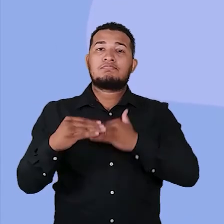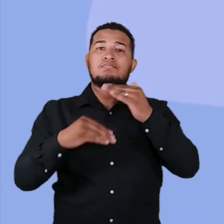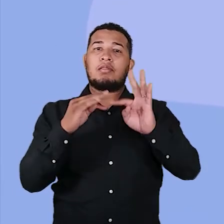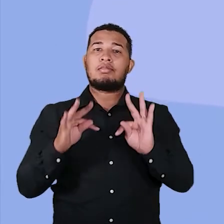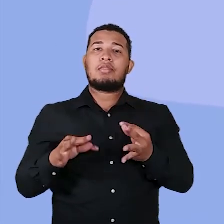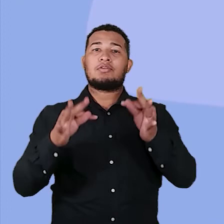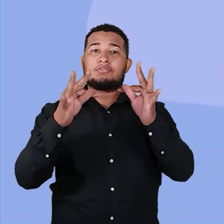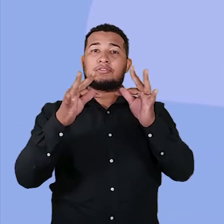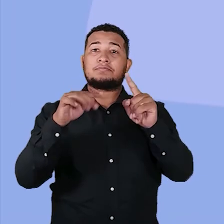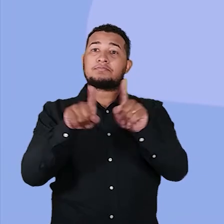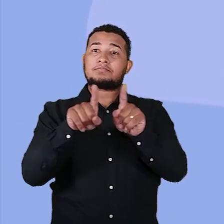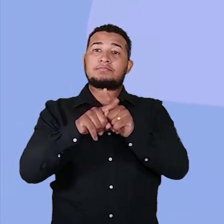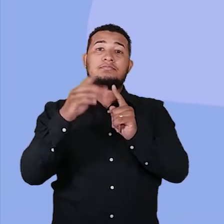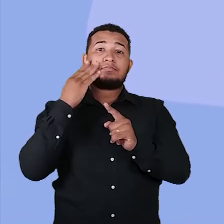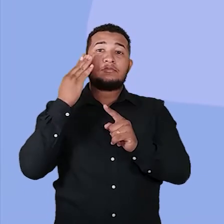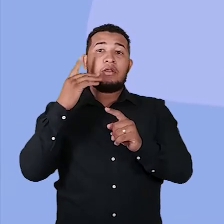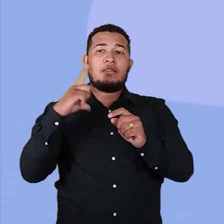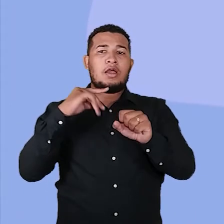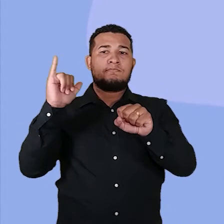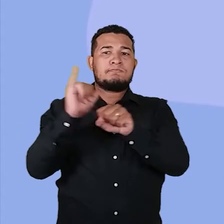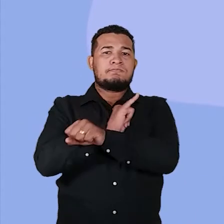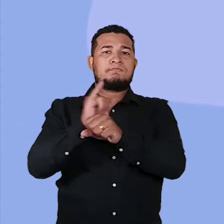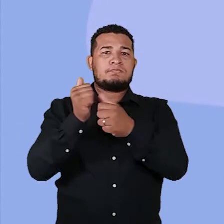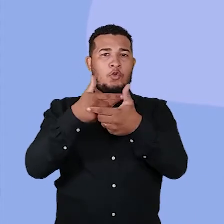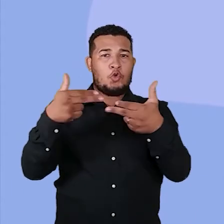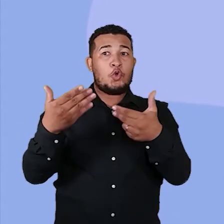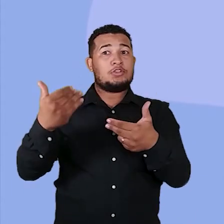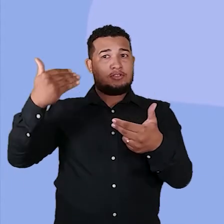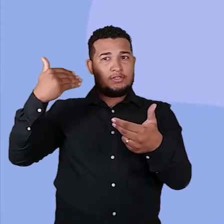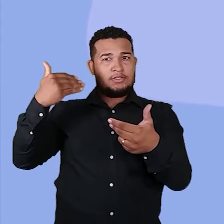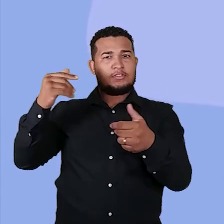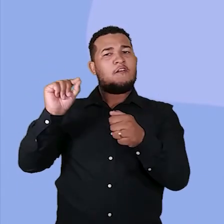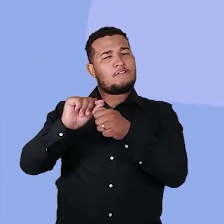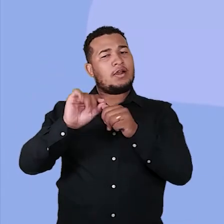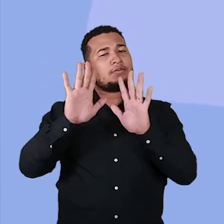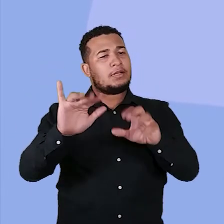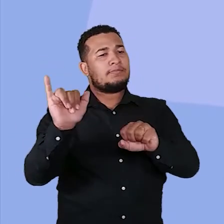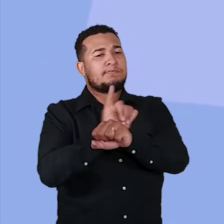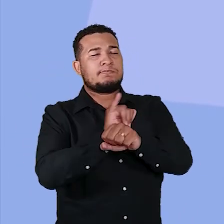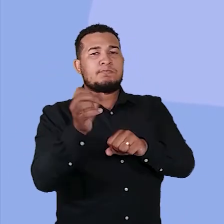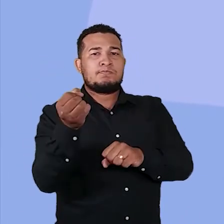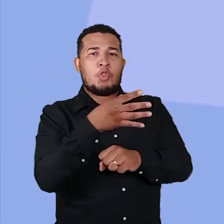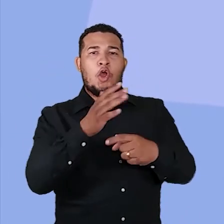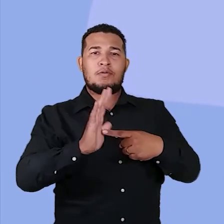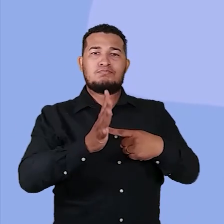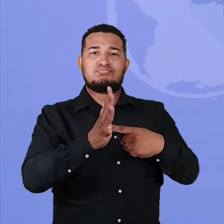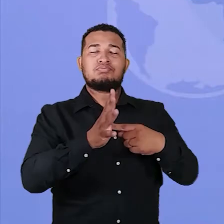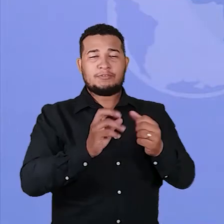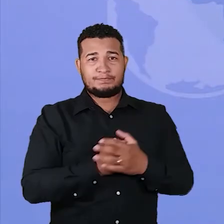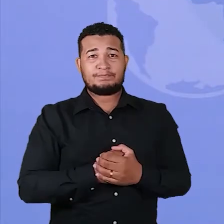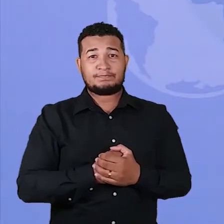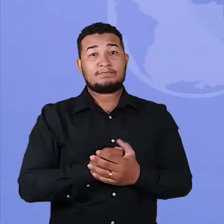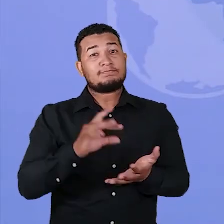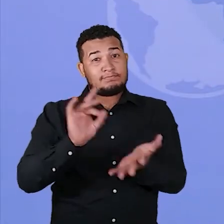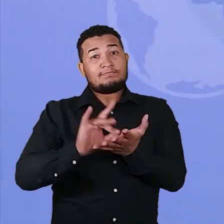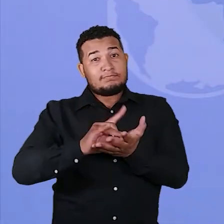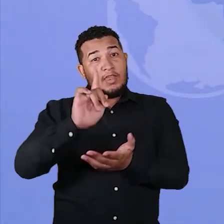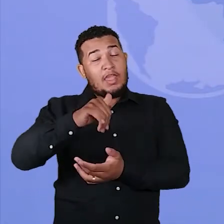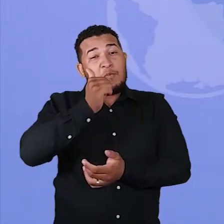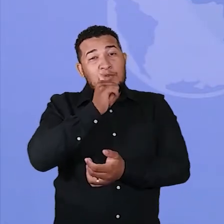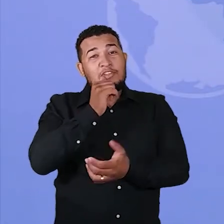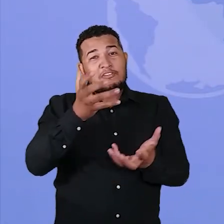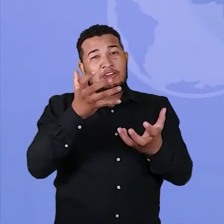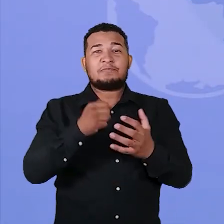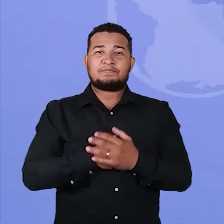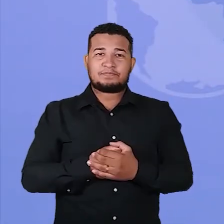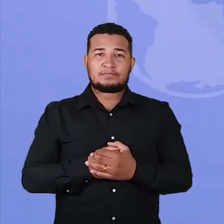da tecnologia e a proposição de reprodução de velhas práticas com novas máquinas. É exatamente isso que a